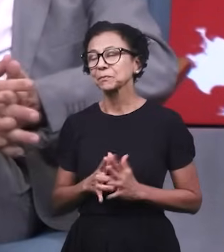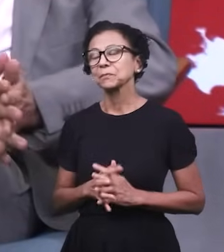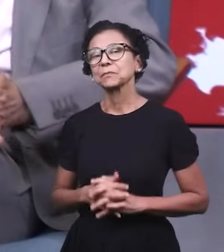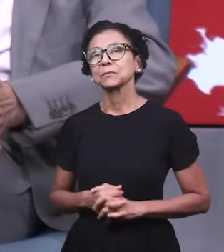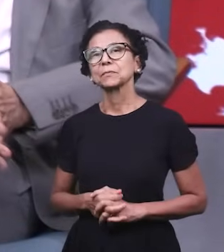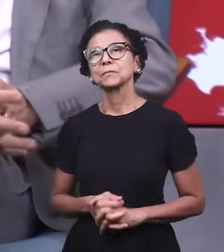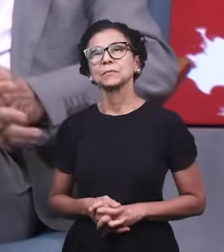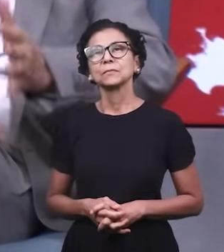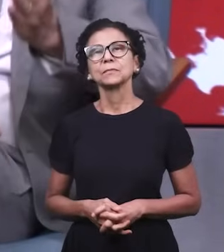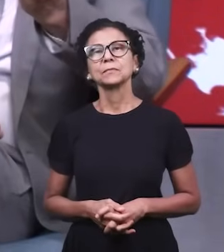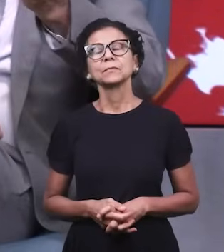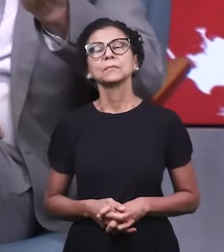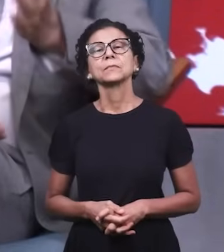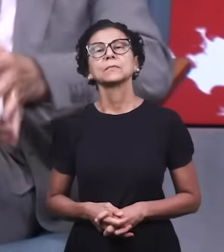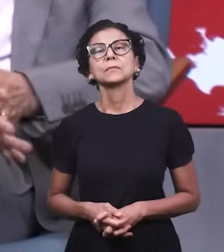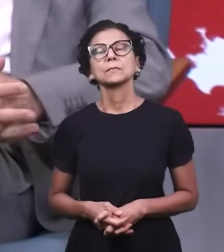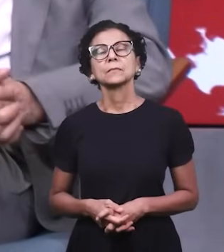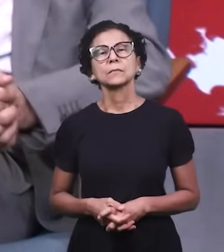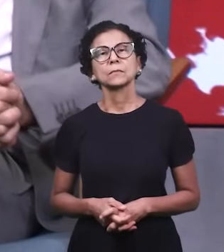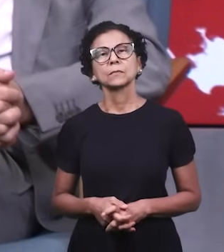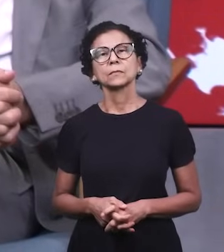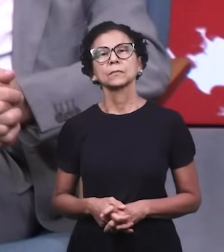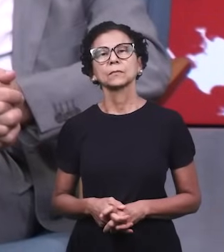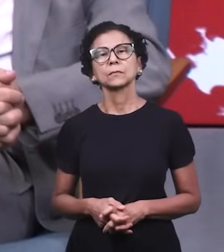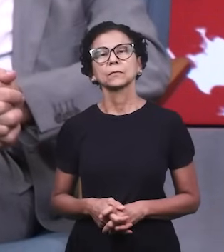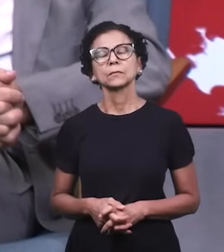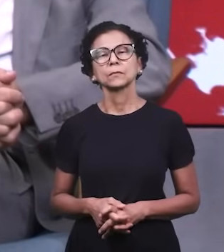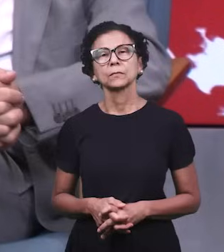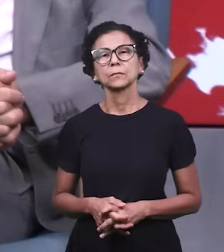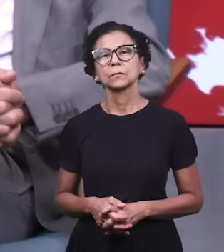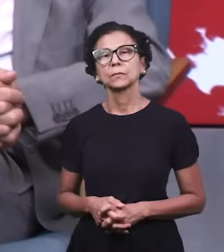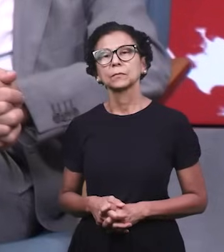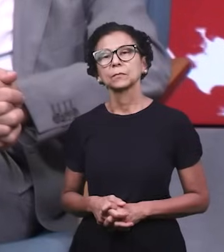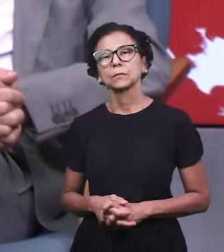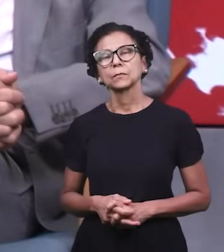Como Jesus ensina também